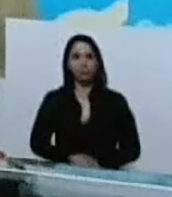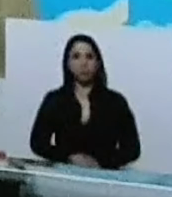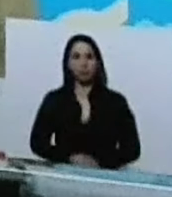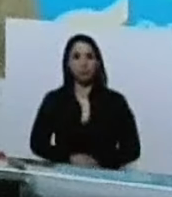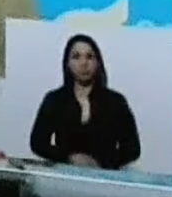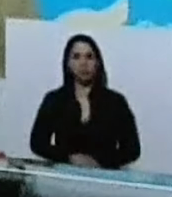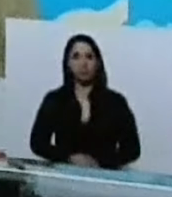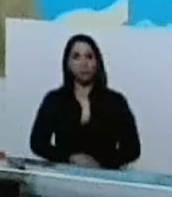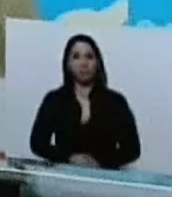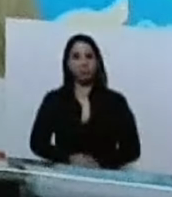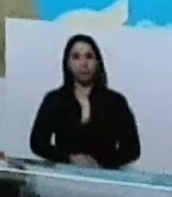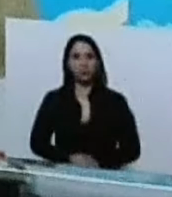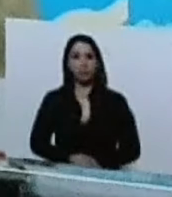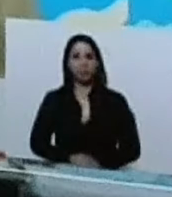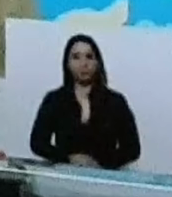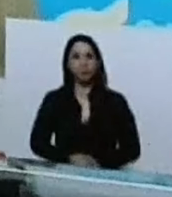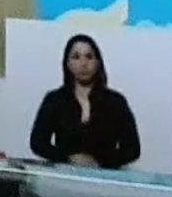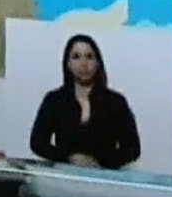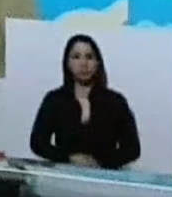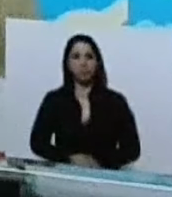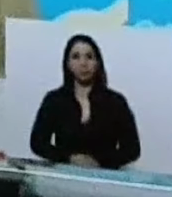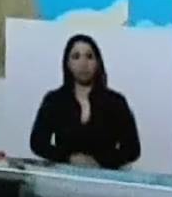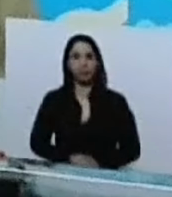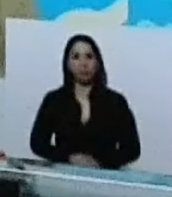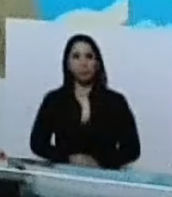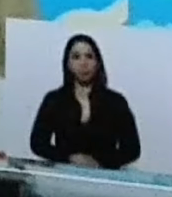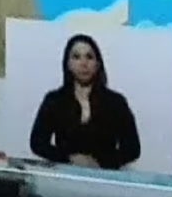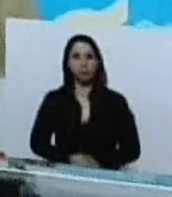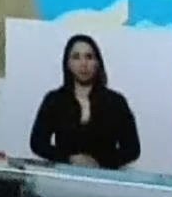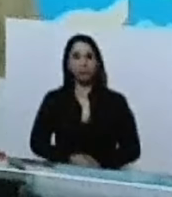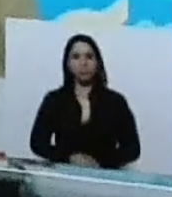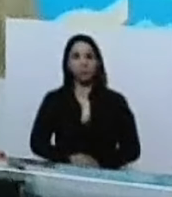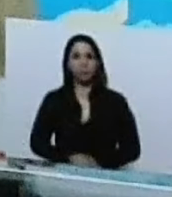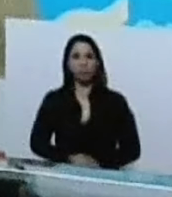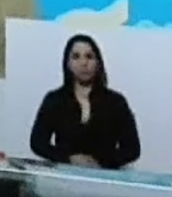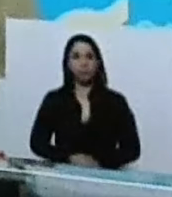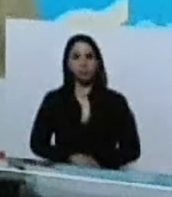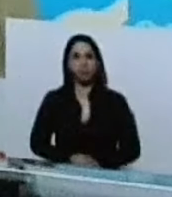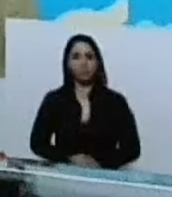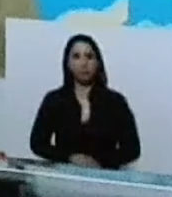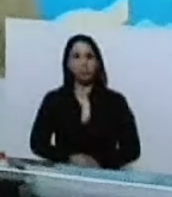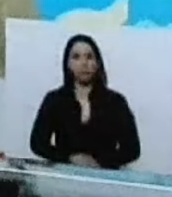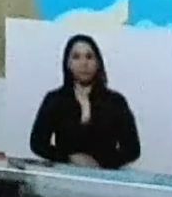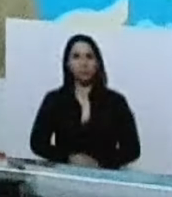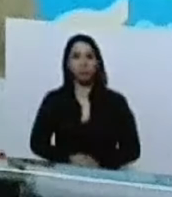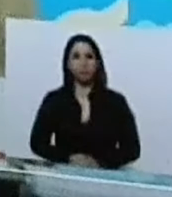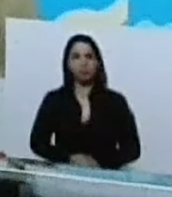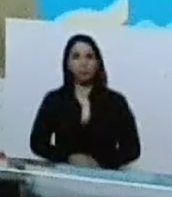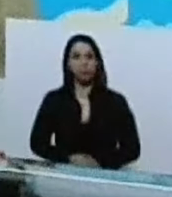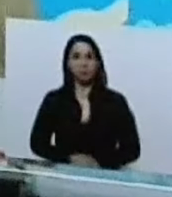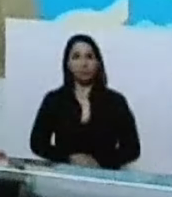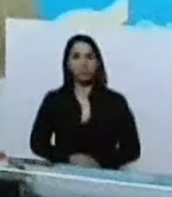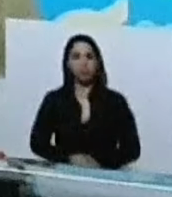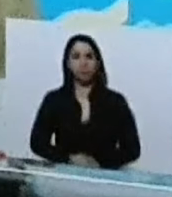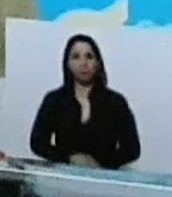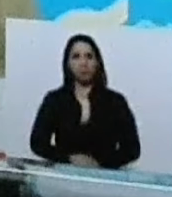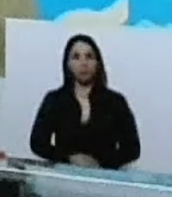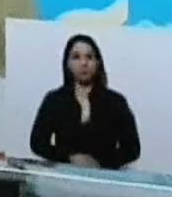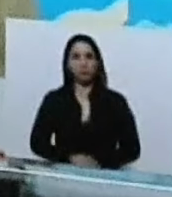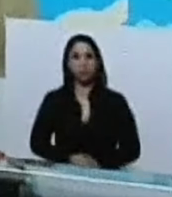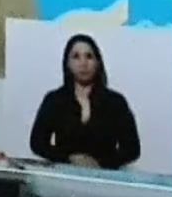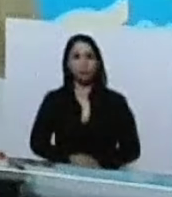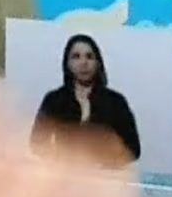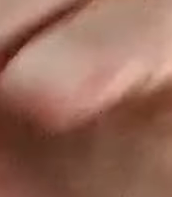pelo poder econômico que controla a mídia hegemônica, a Globo principalmente, mas não é só a